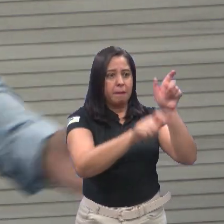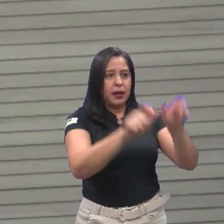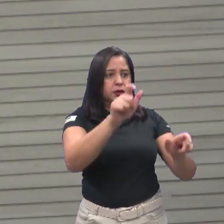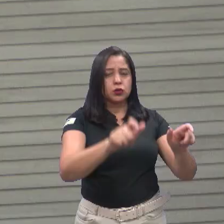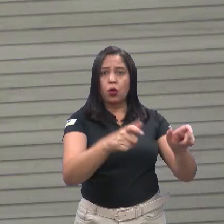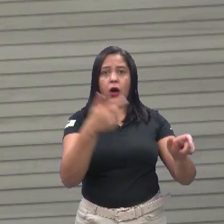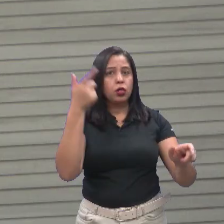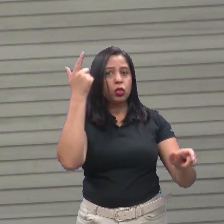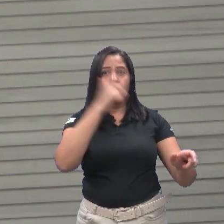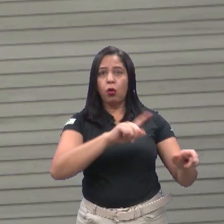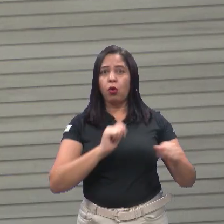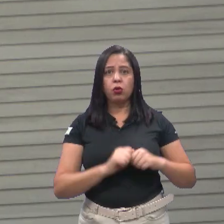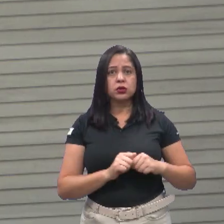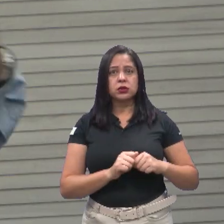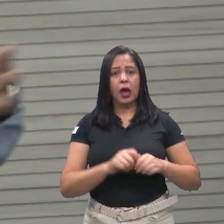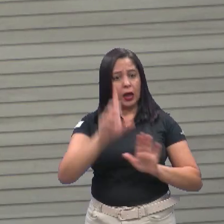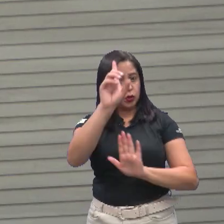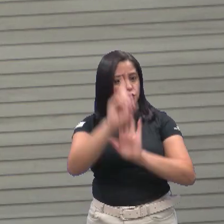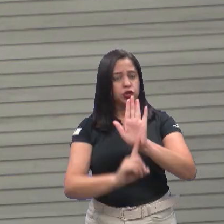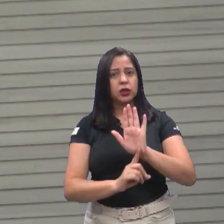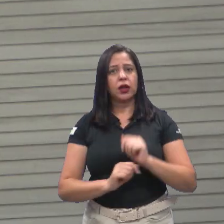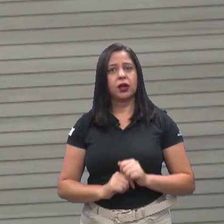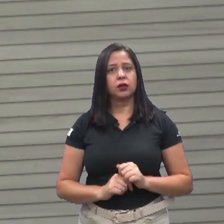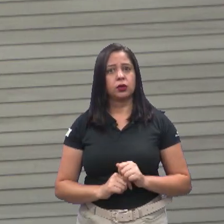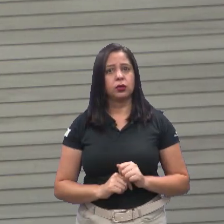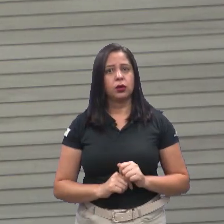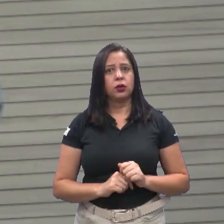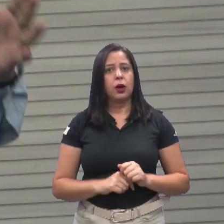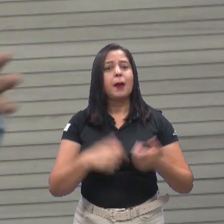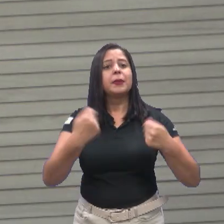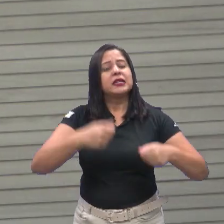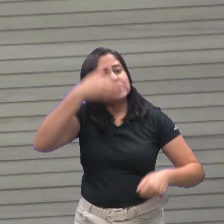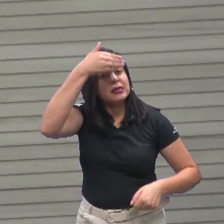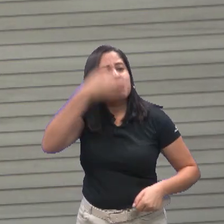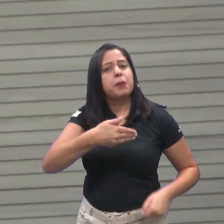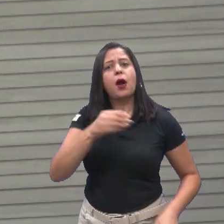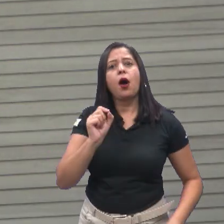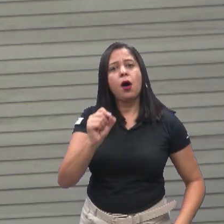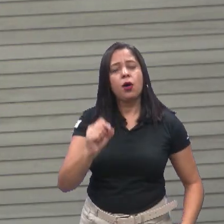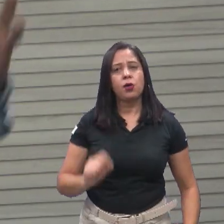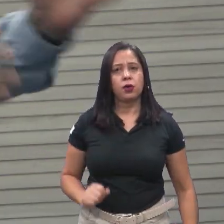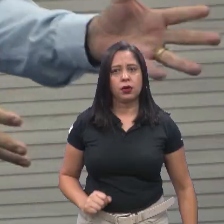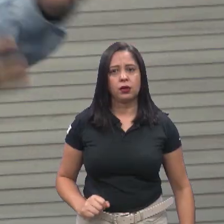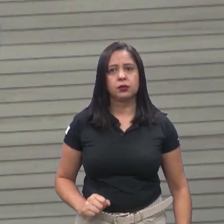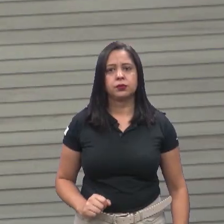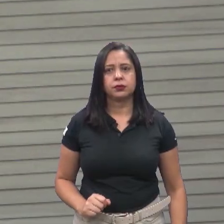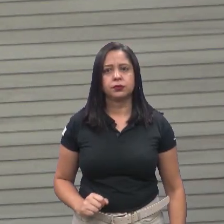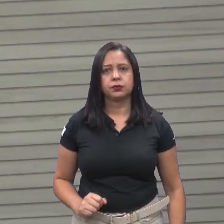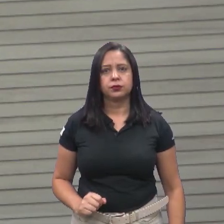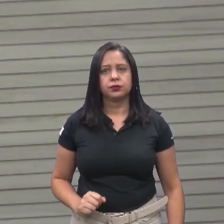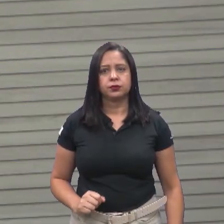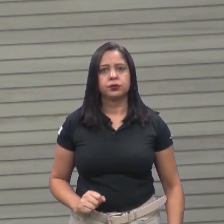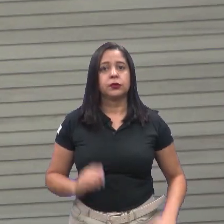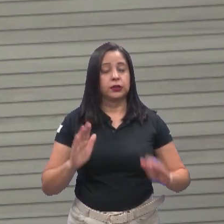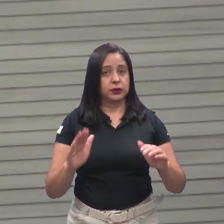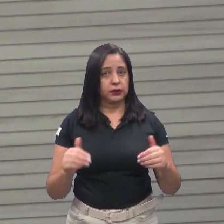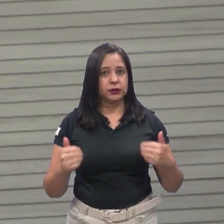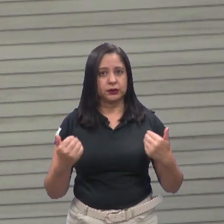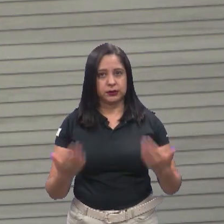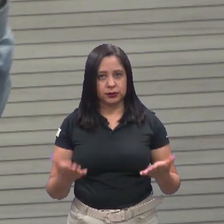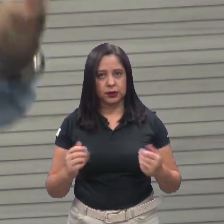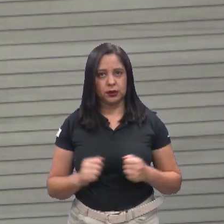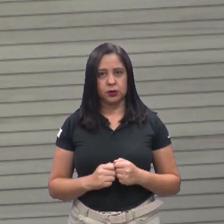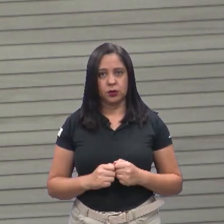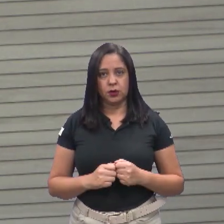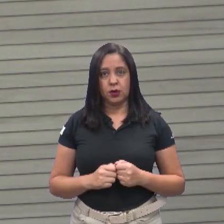precisa apresentar para que se passe na perícia para se ter esse direito? Então, que fique registrado que, mais do que o retorno, que se possa dar uma